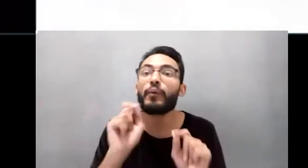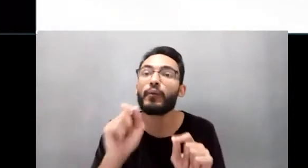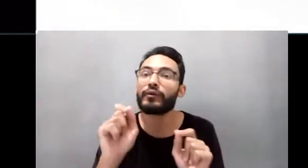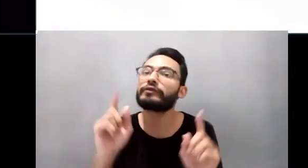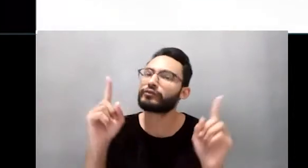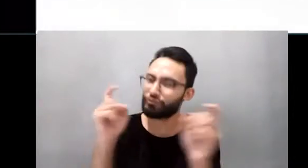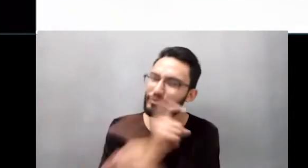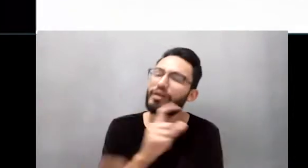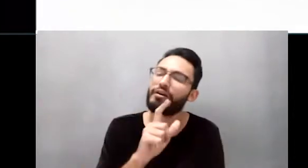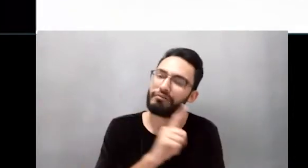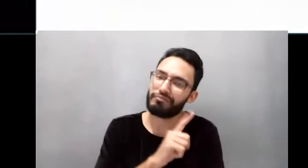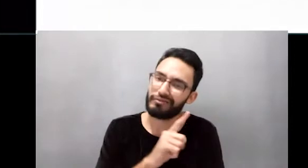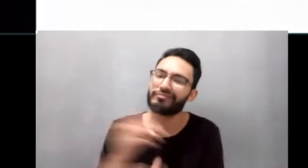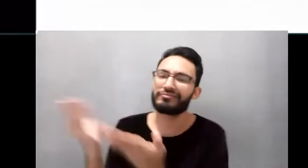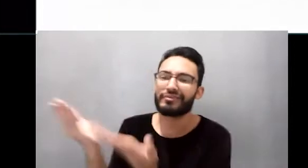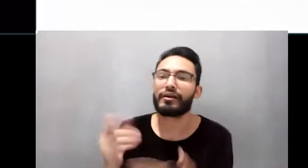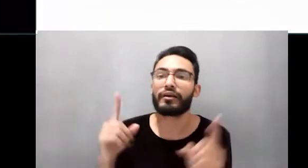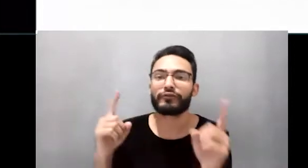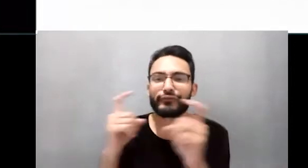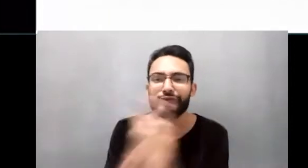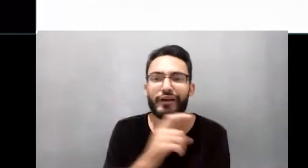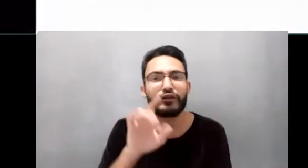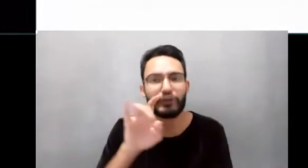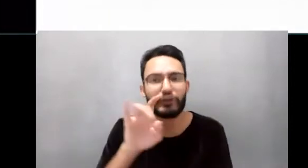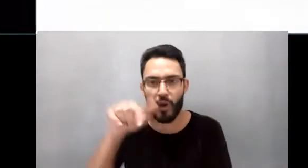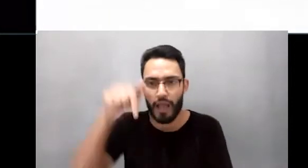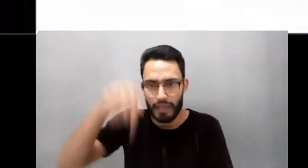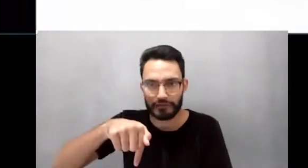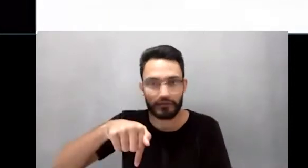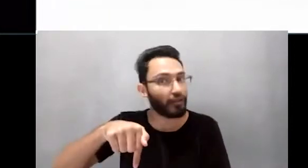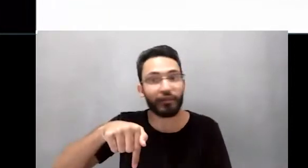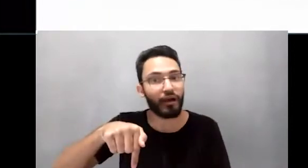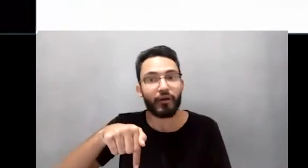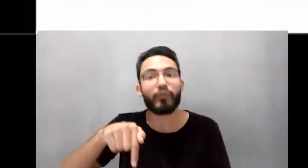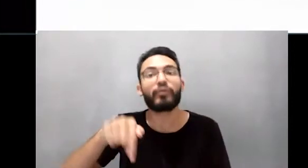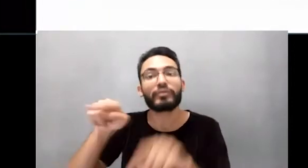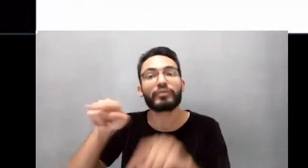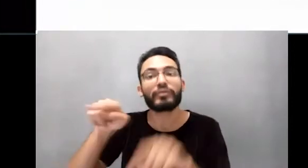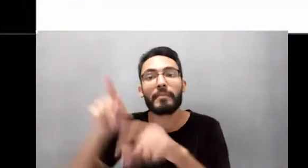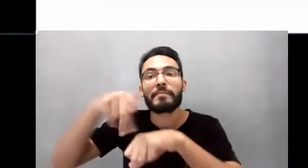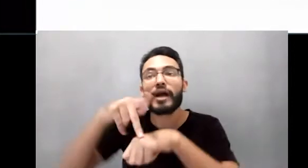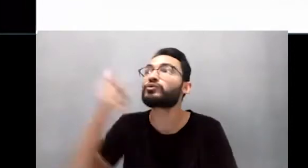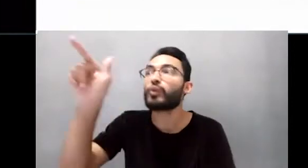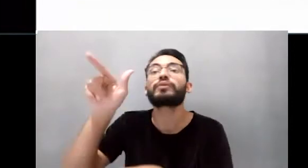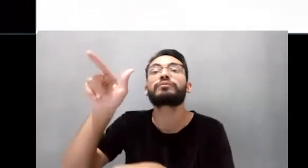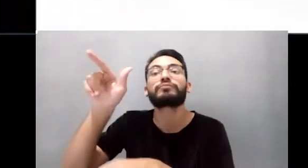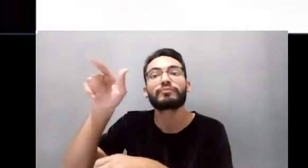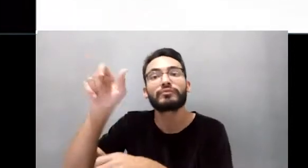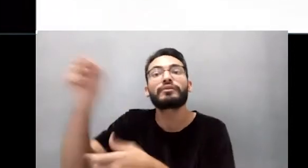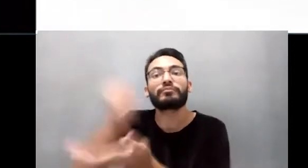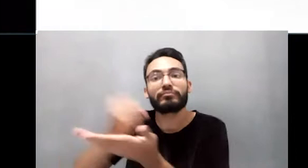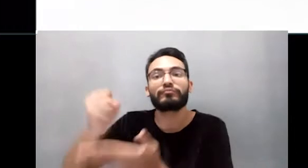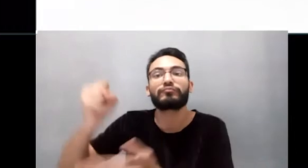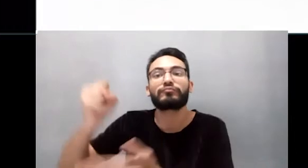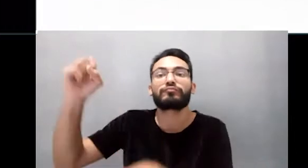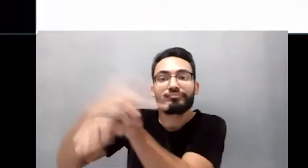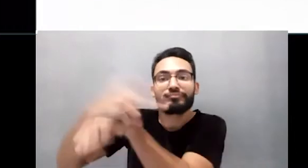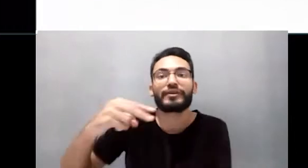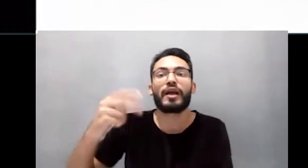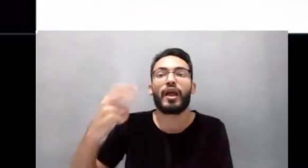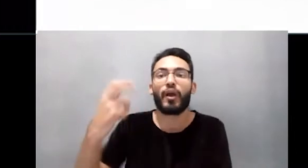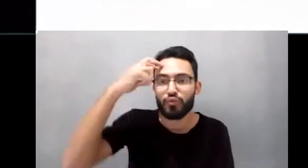né? A gente vai contratar só aqui? Não, vamos começar a contratar também em outros países. Aprender com outras